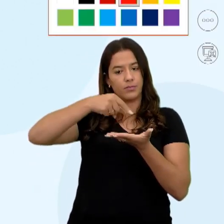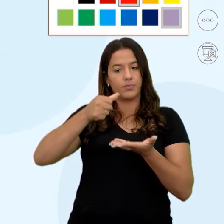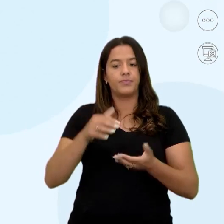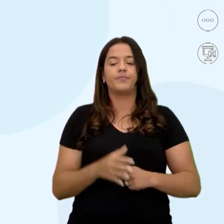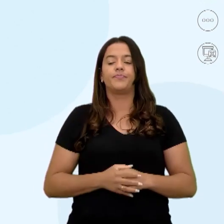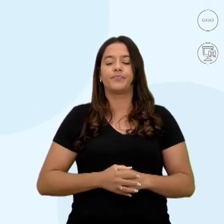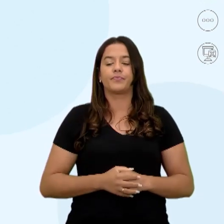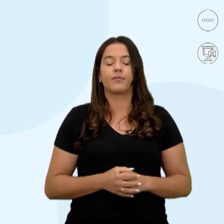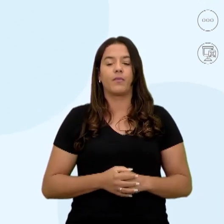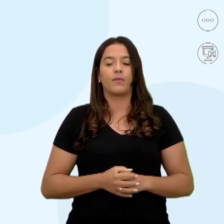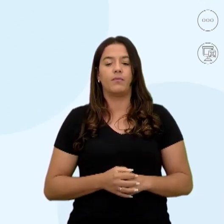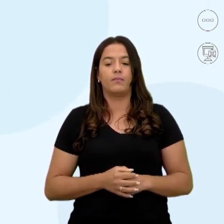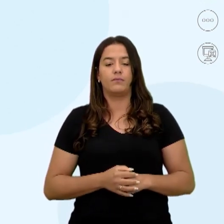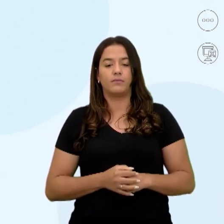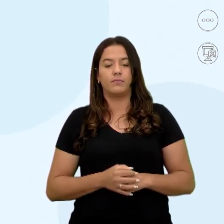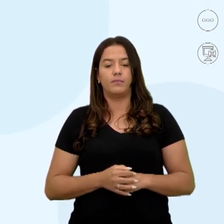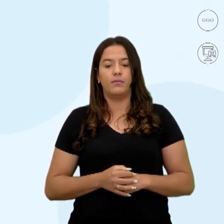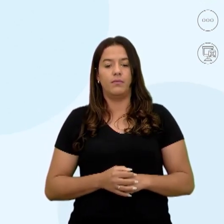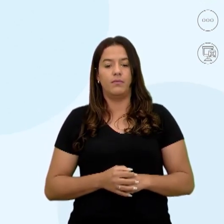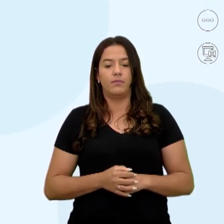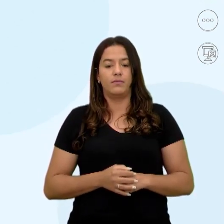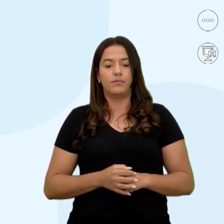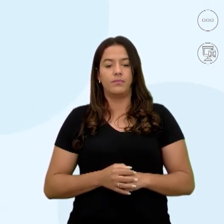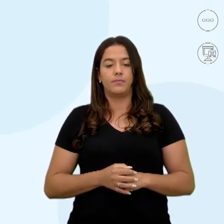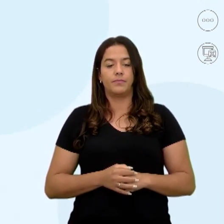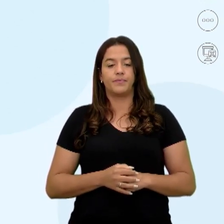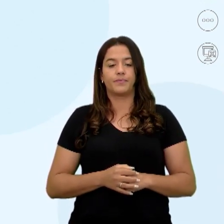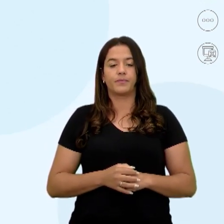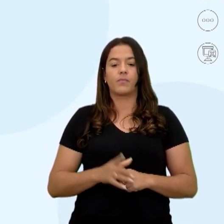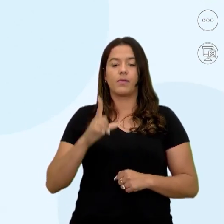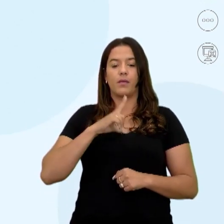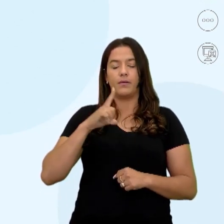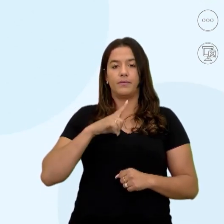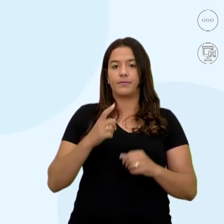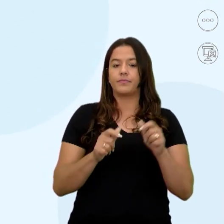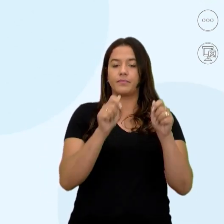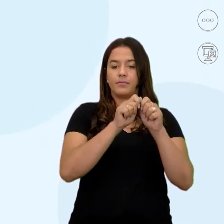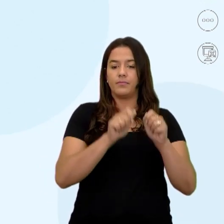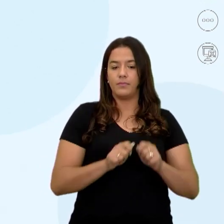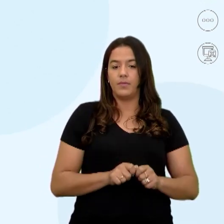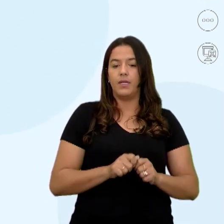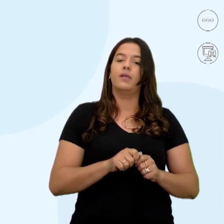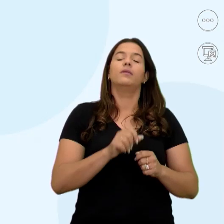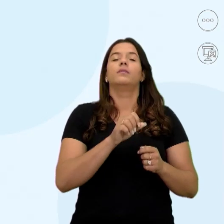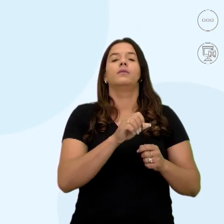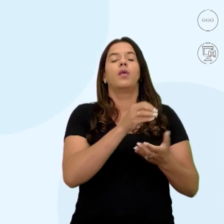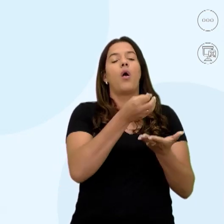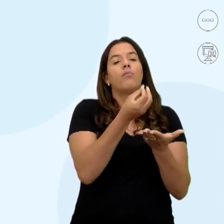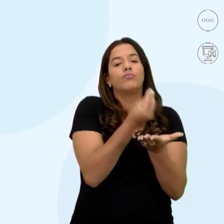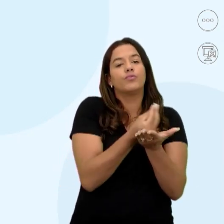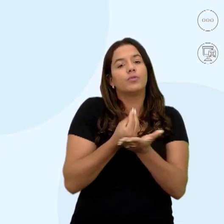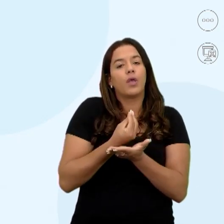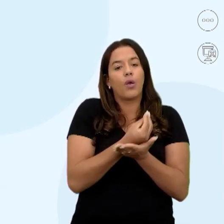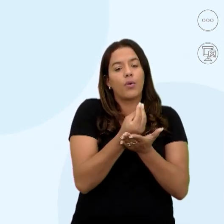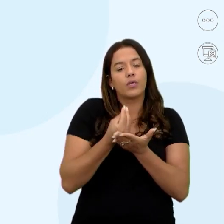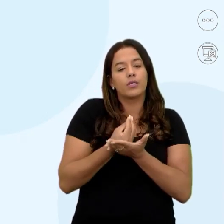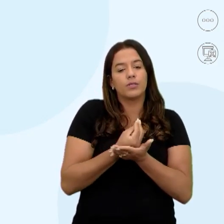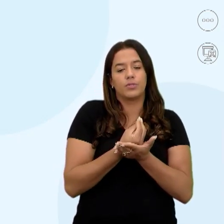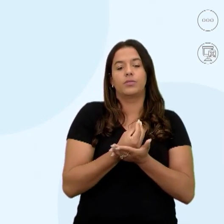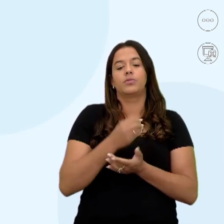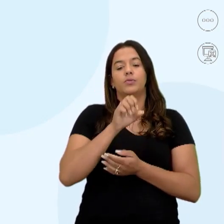risco aqui, né, pra gente identificar onde a gente está, ó. Então, ela produz 85 salgadinhos para